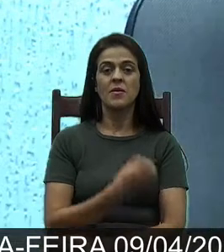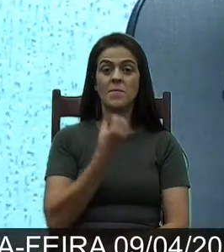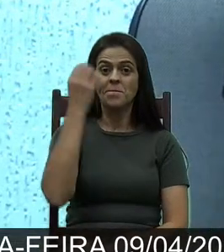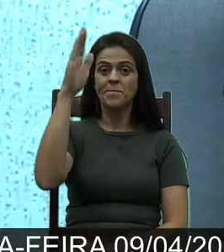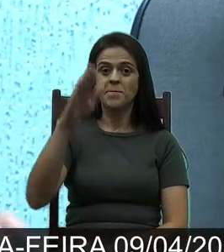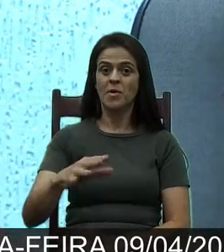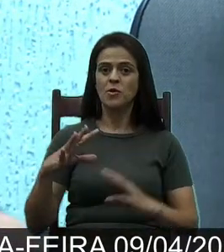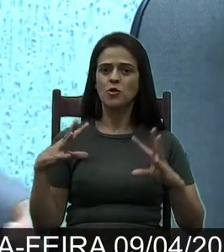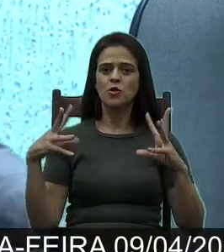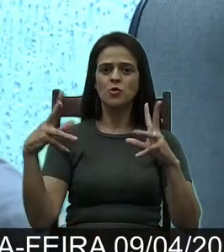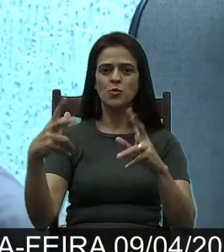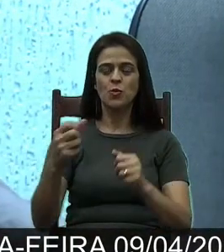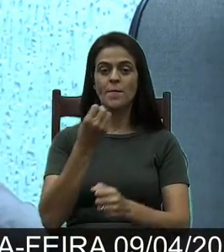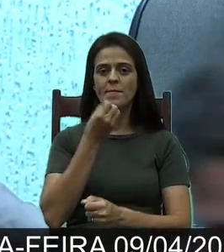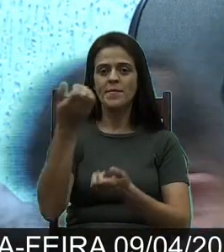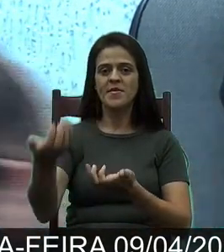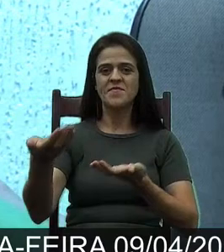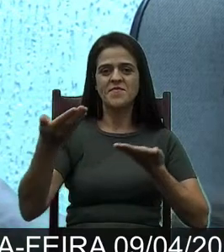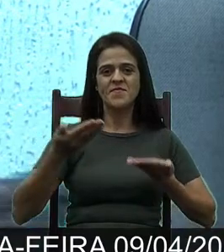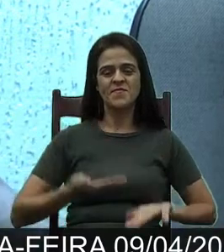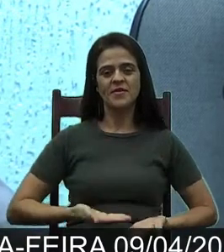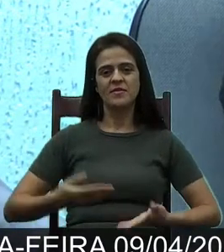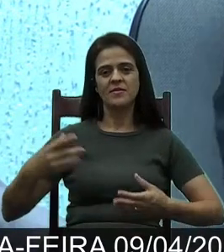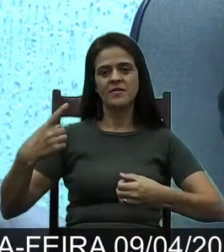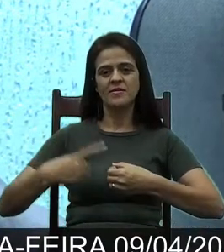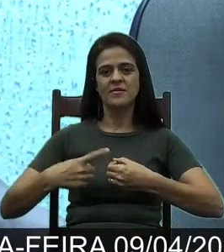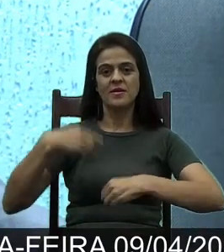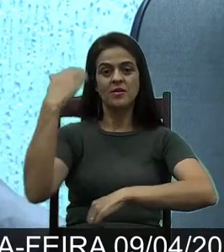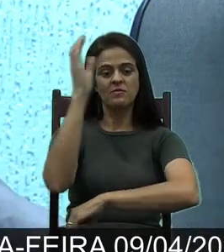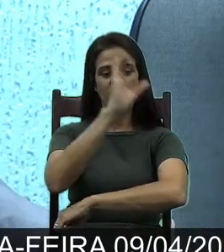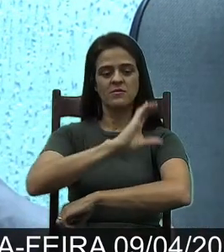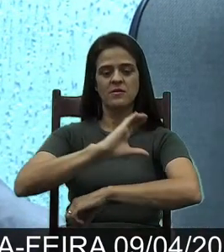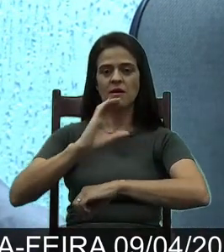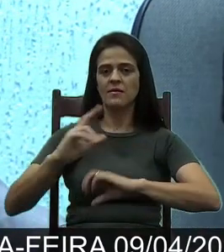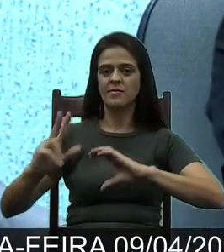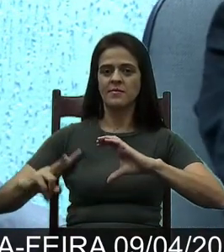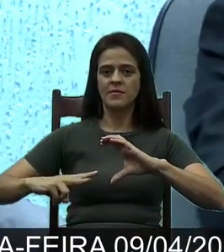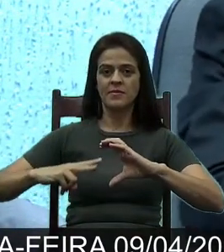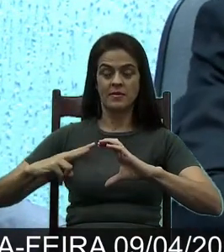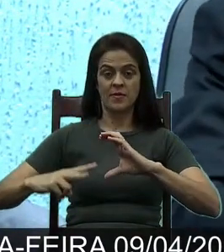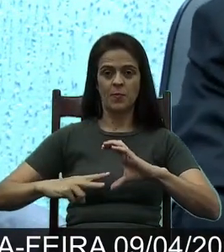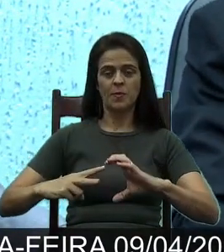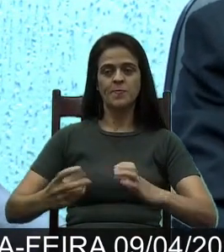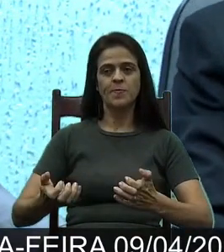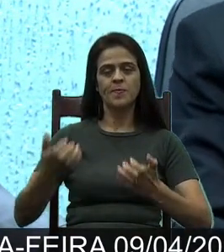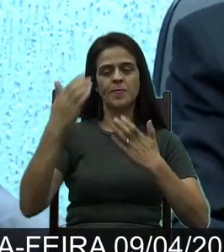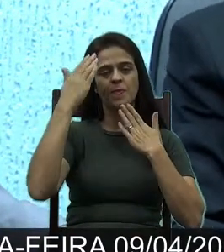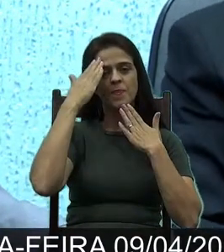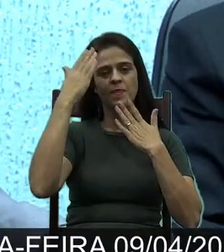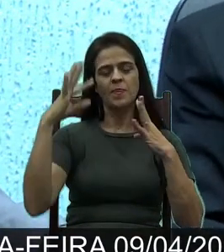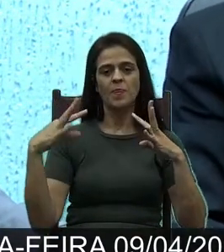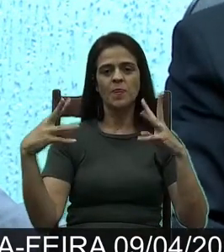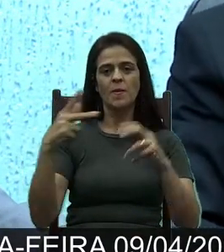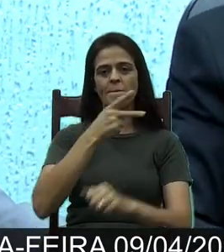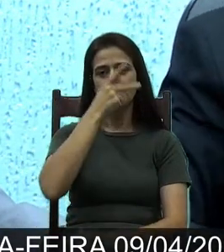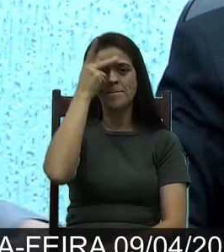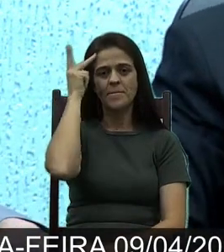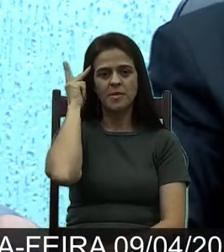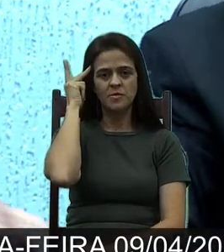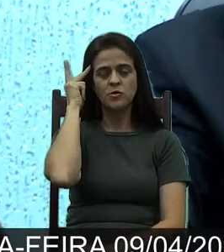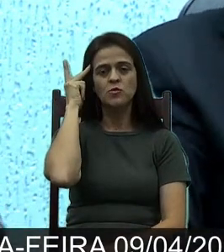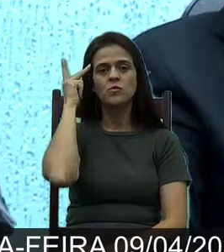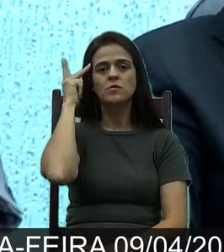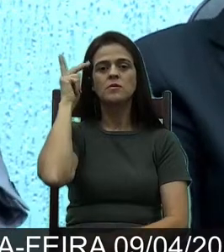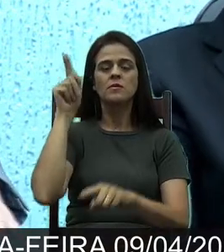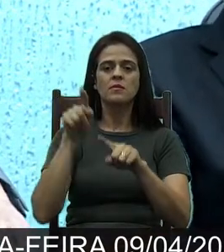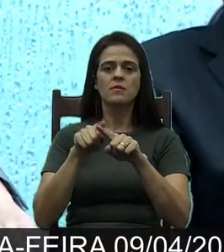Boa tarde, senhoras e senhores. Sejam todos bem-vindos ao plenário da Câmara de Vereadores. Agradecemos a presença daqueles que acompanham os nossos